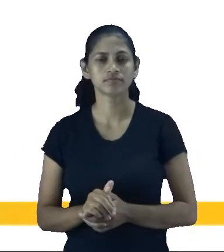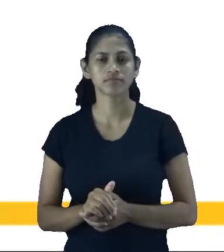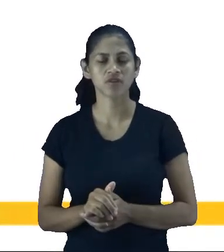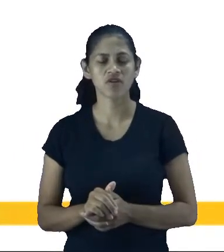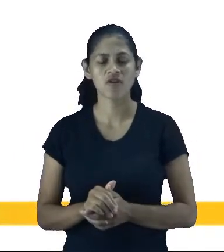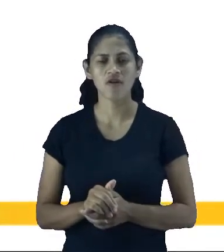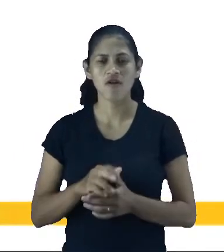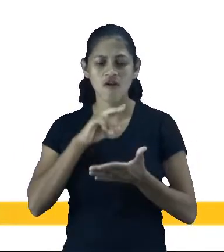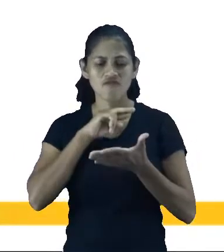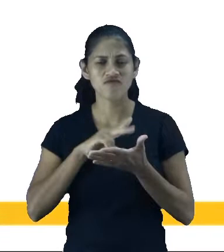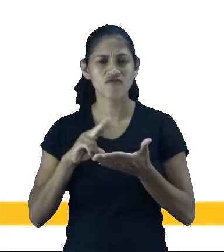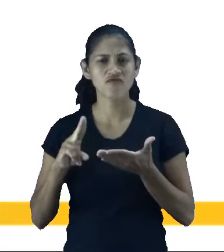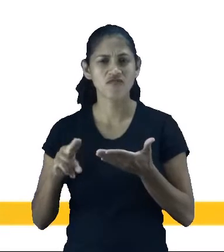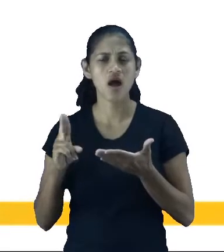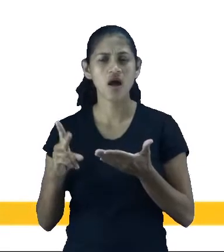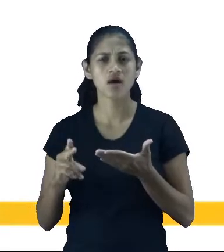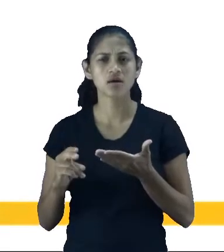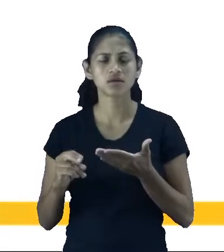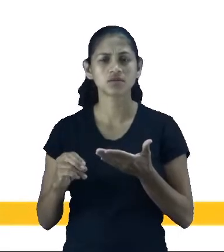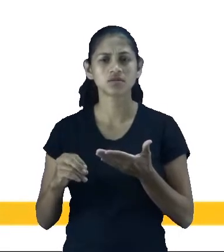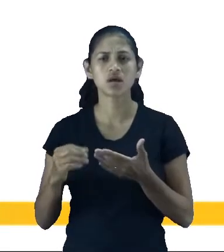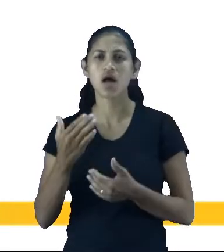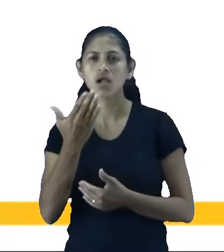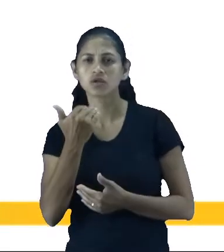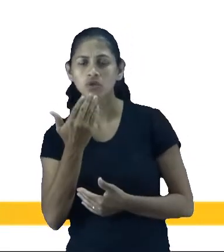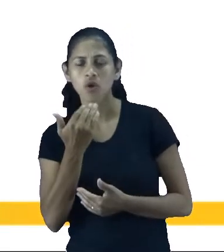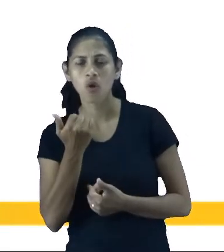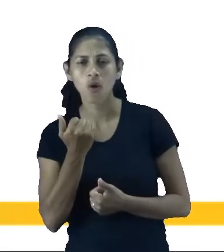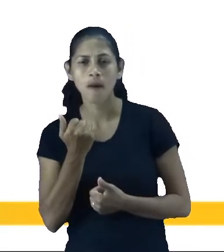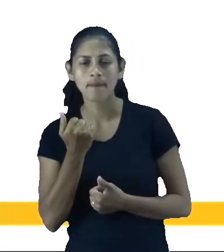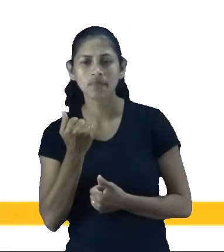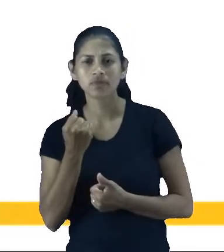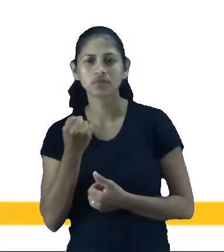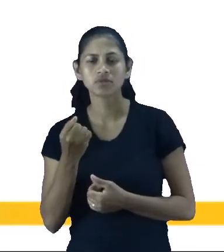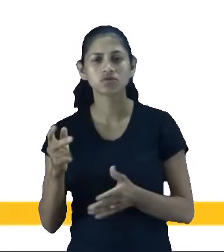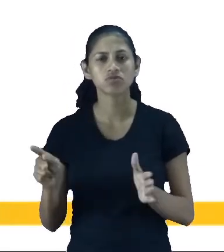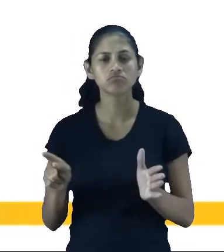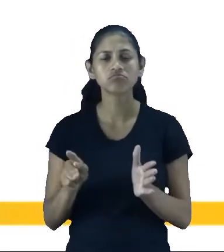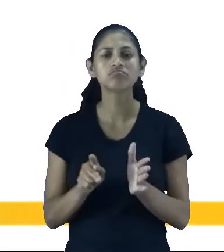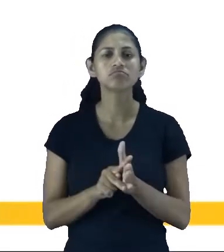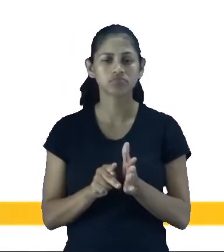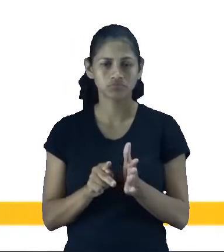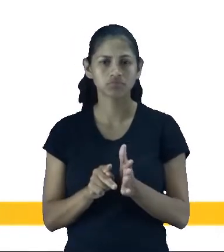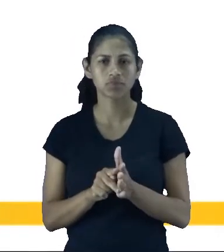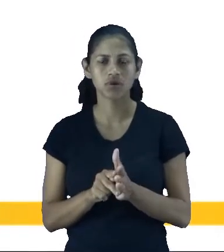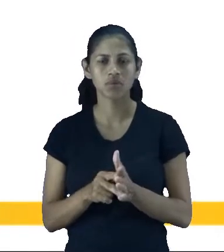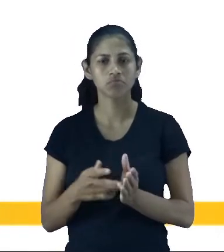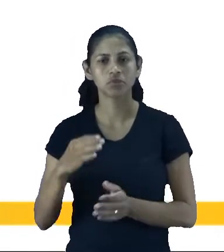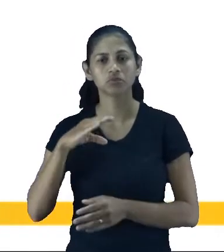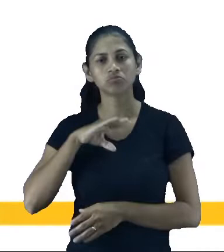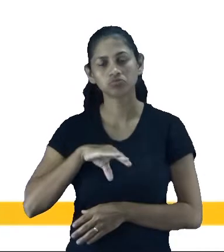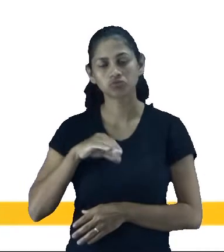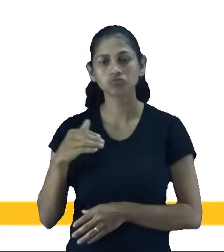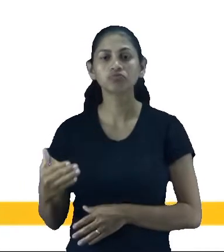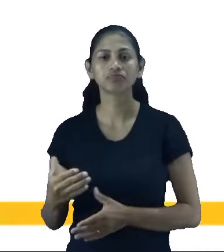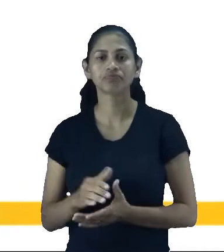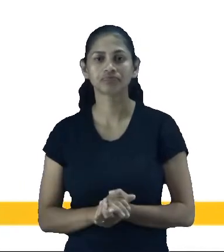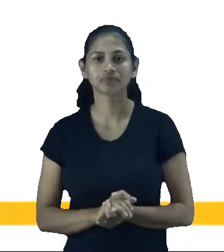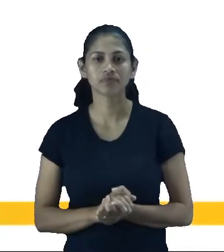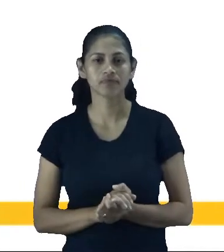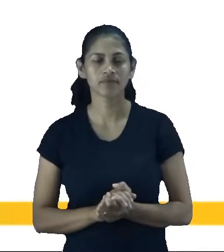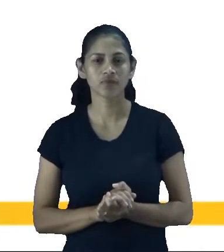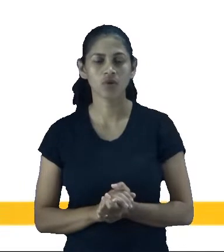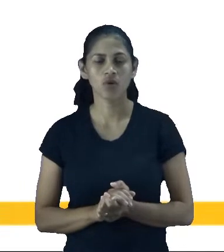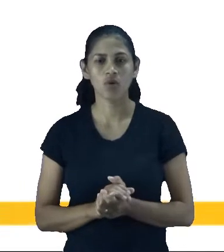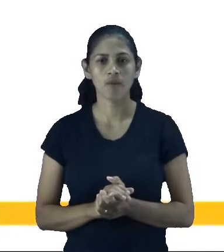adaptação de pratos portugueses às condições da colônia. Eles foram adaptados de acordo com as condições que existiam